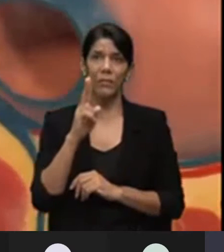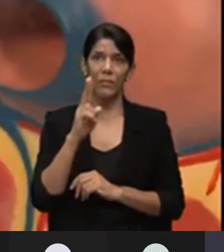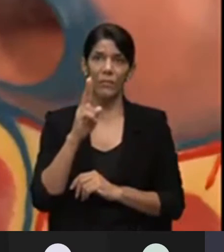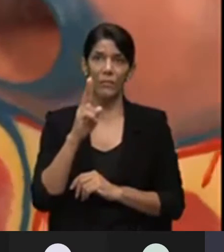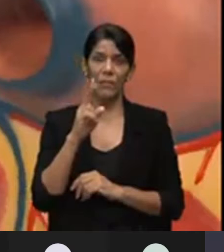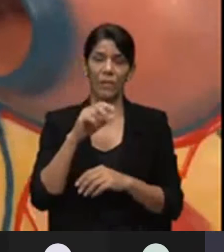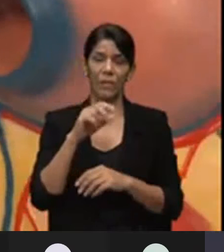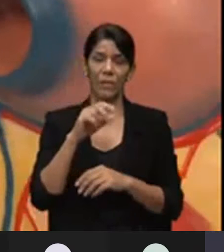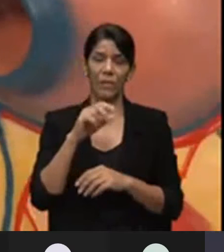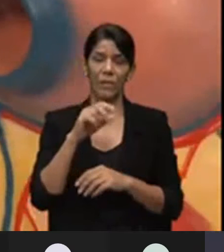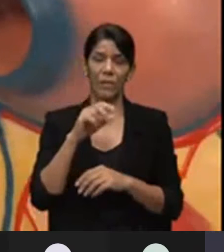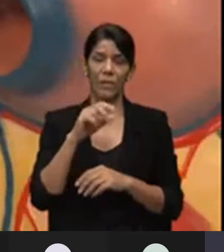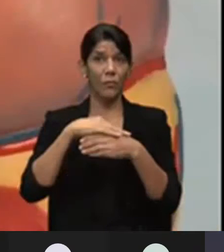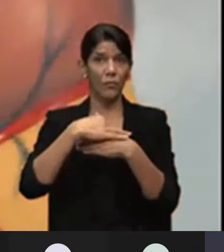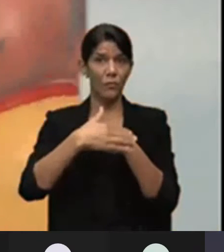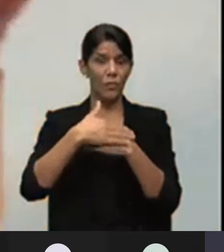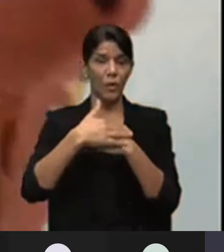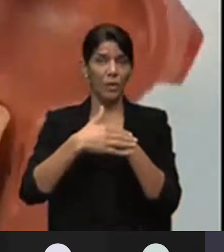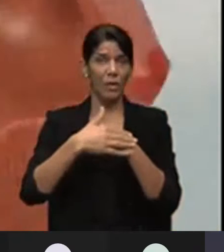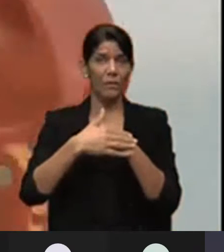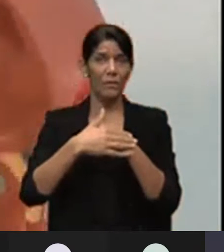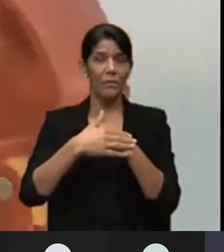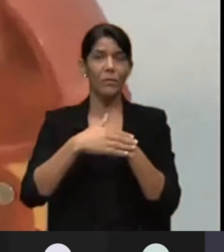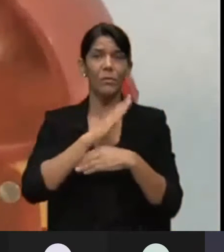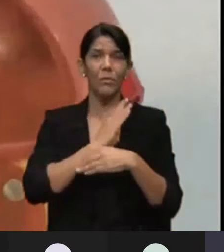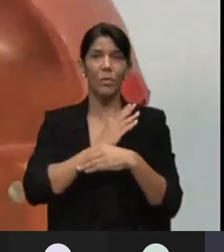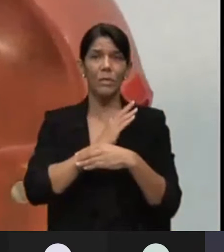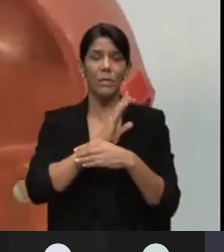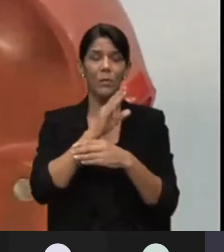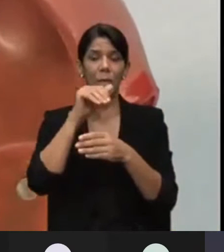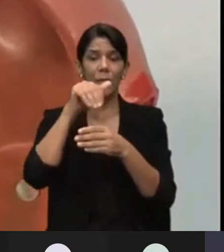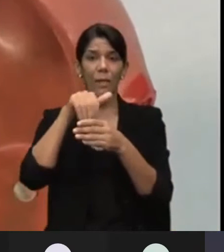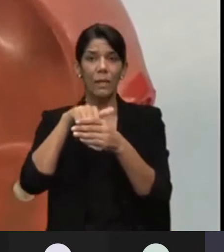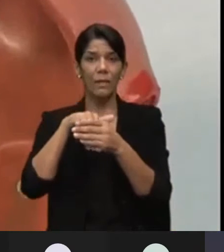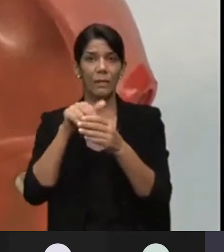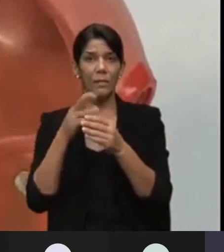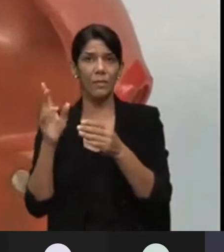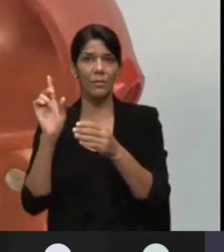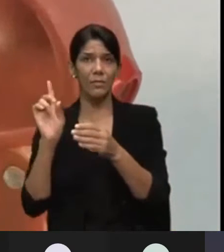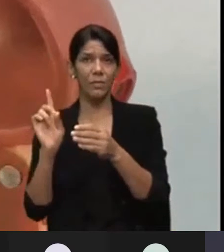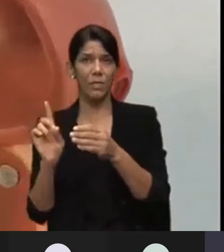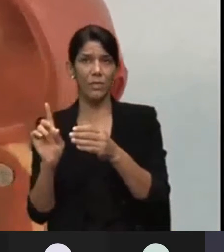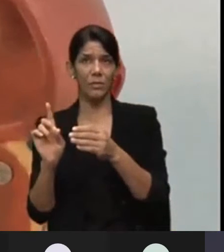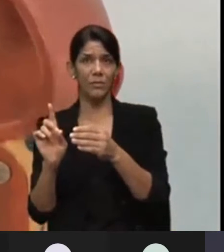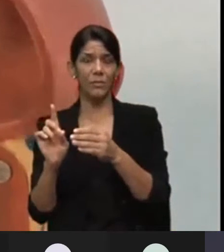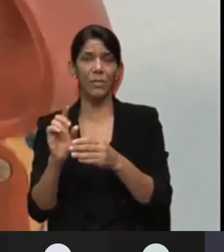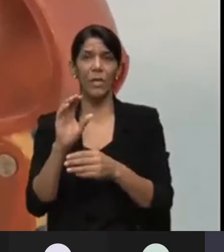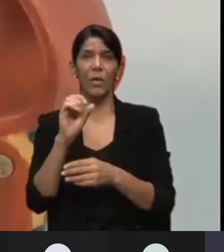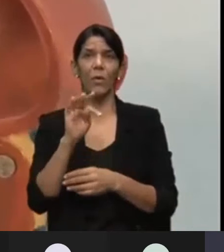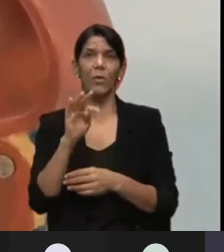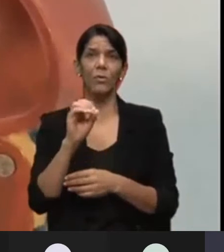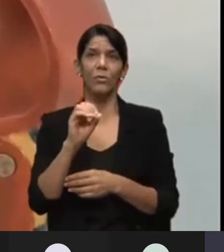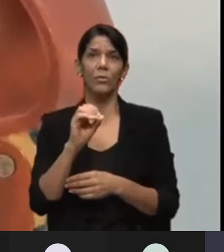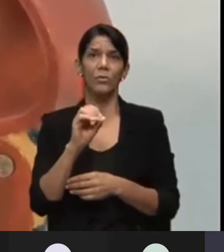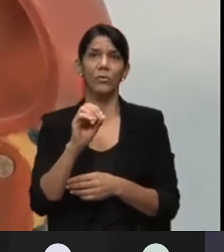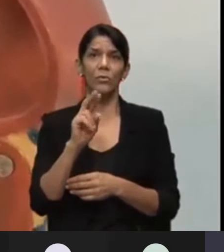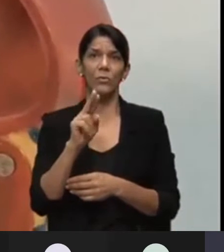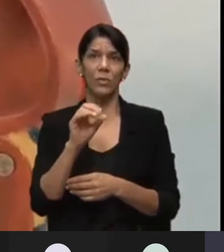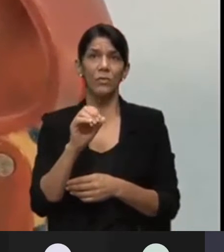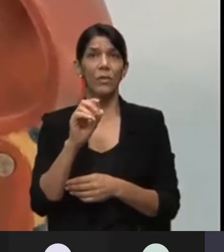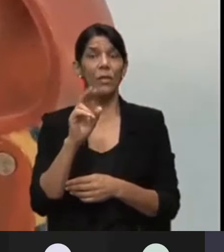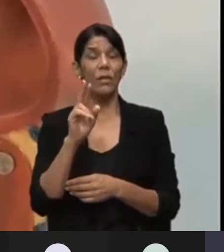porção posterior do coração e ele adentra aí o átrio direito, tá? Aí por essa região que é o ósteo do seio